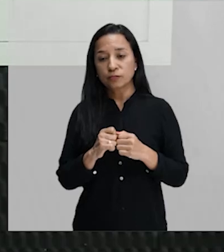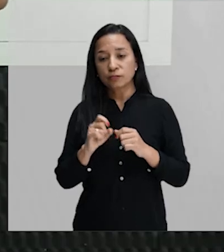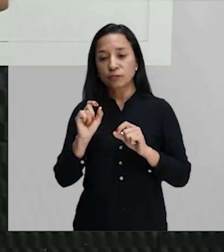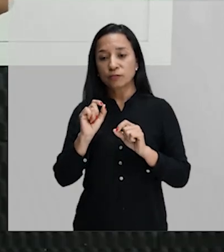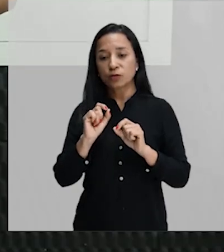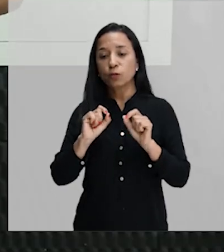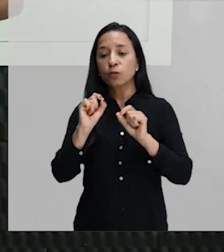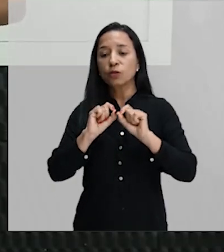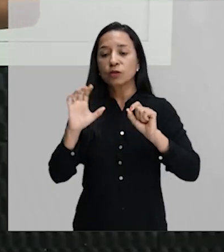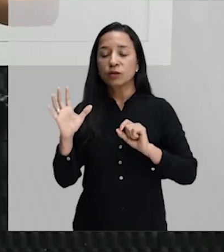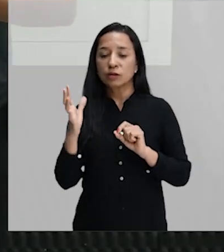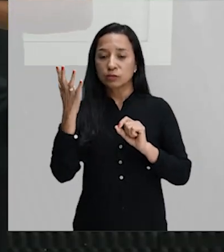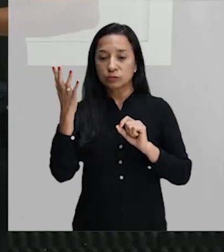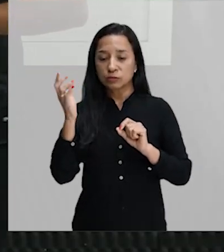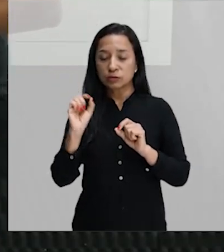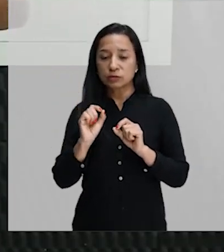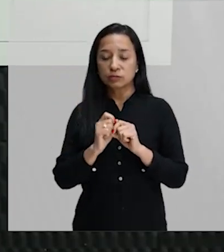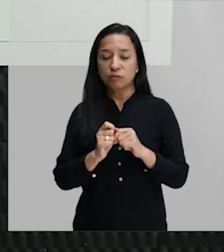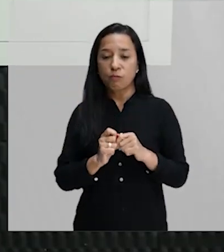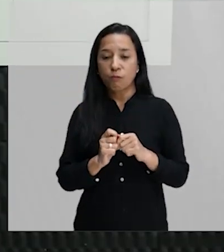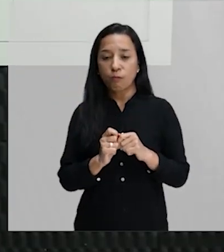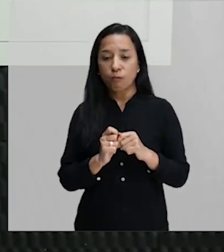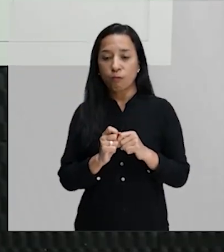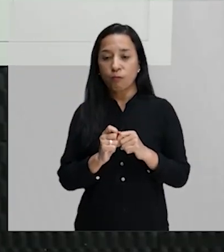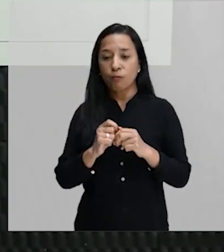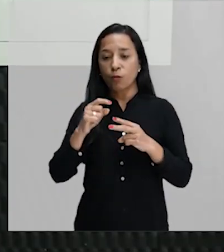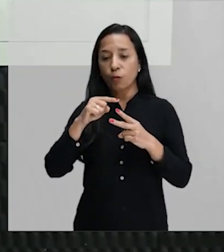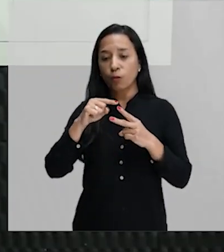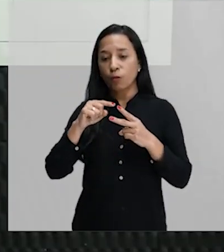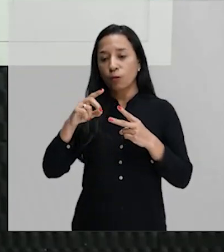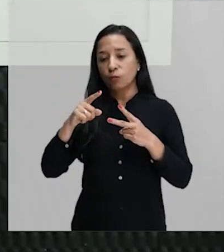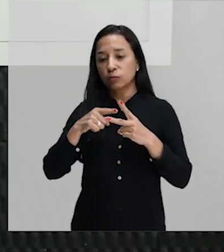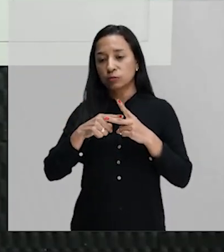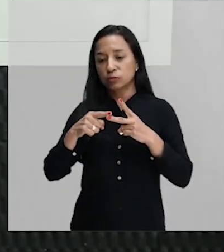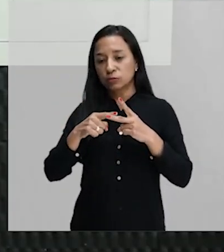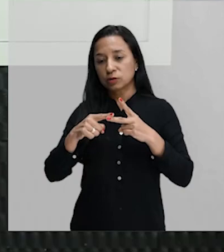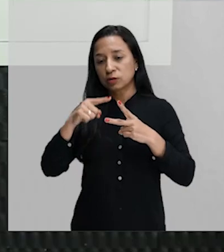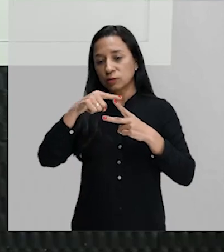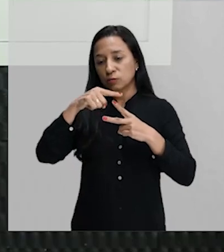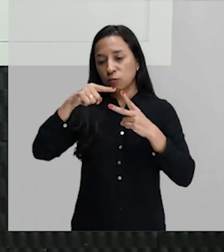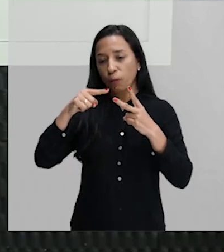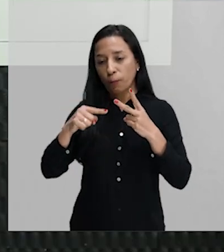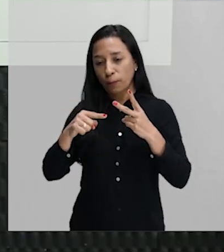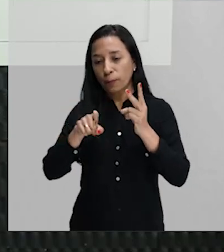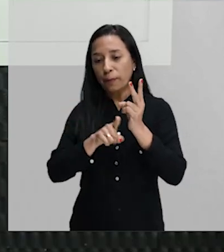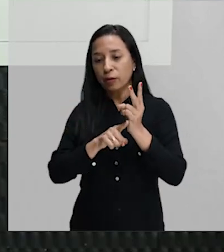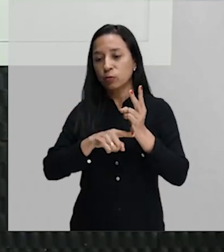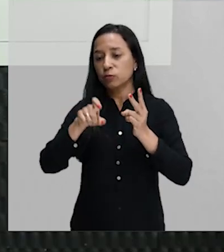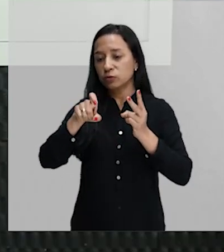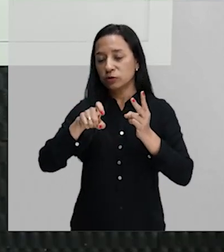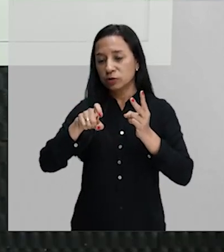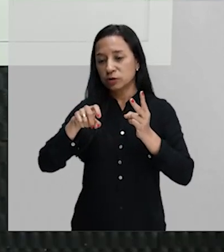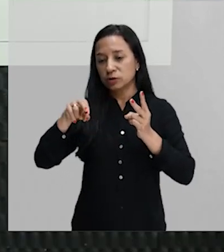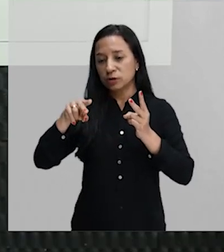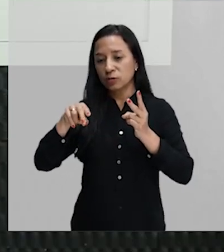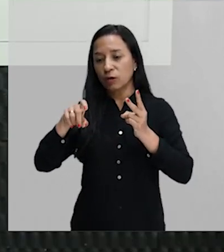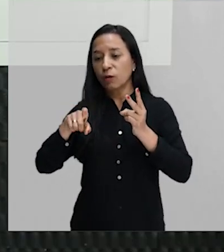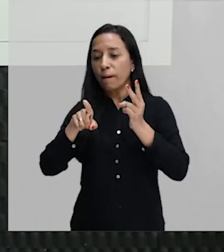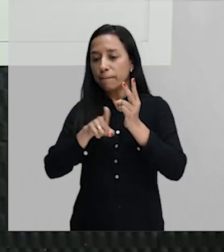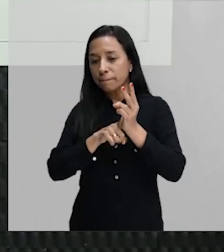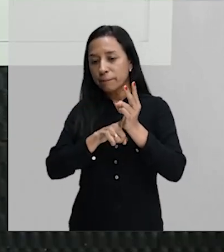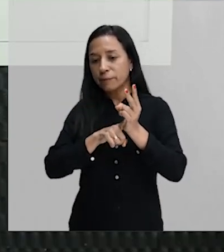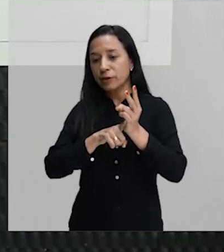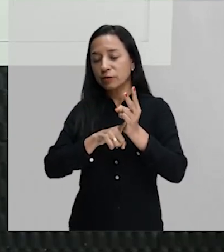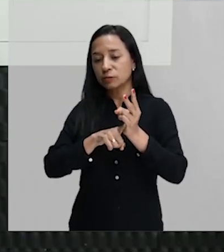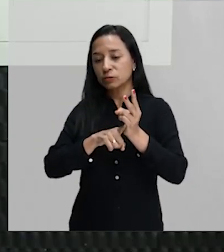o que acontece? O cosseno de π menos x é igual a menos o cosseno de x.